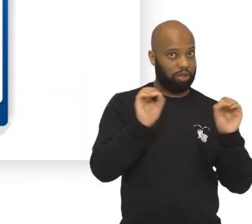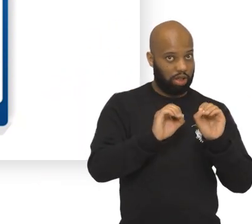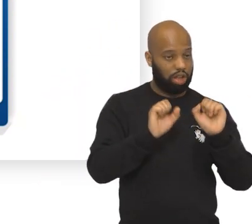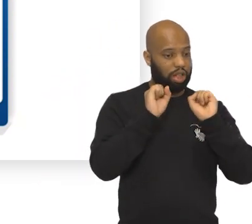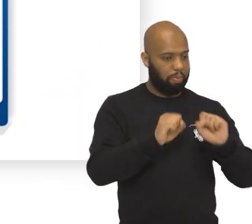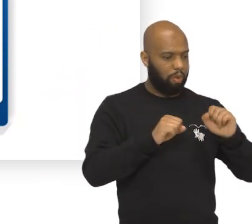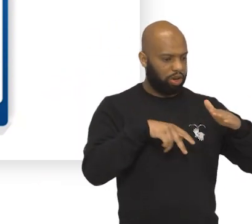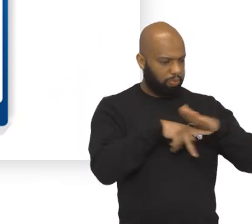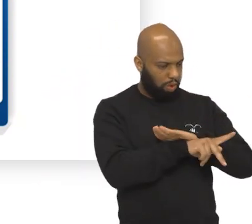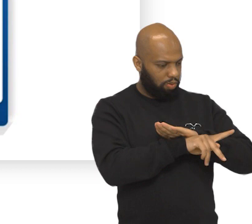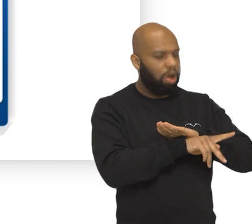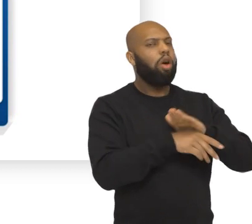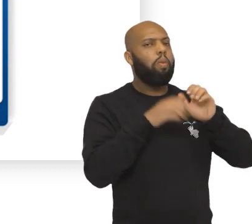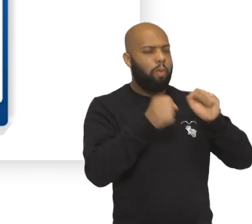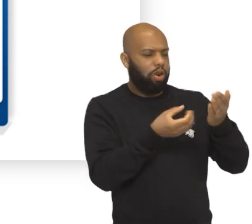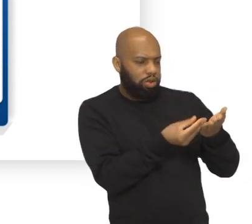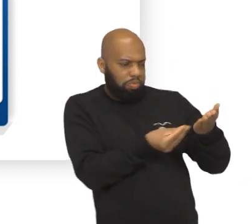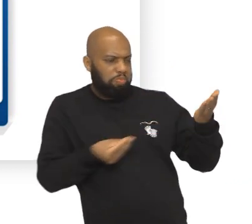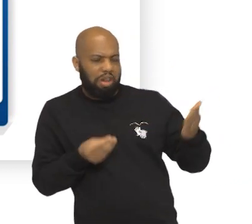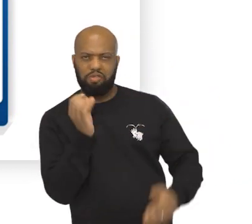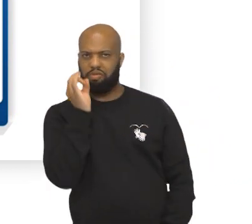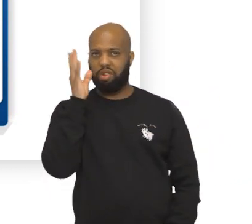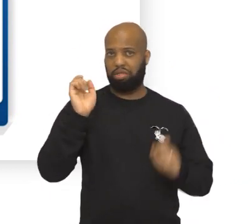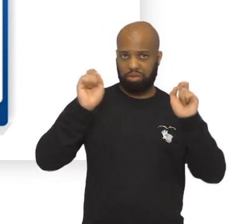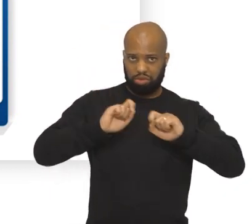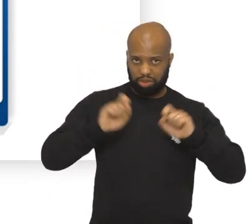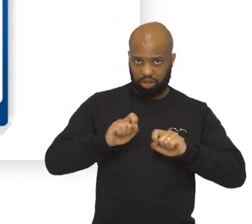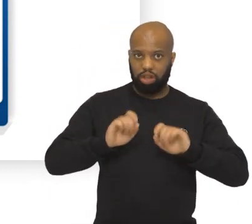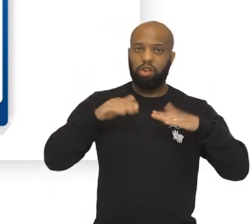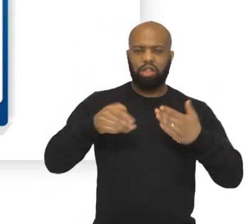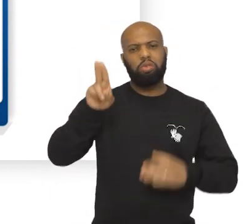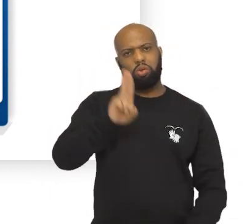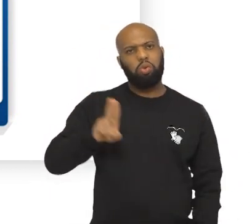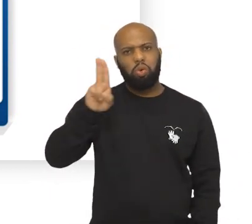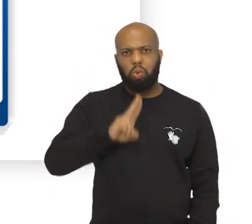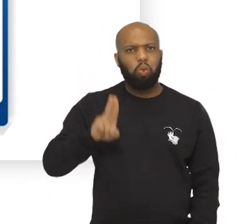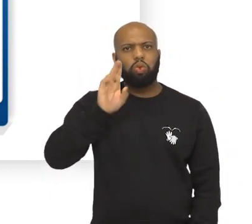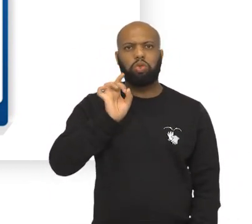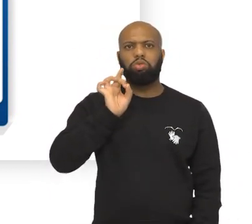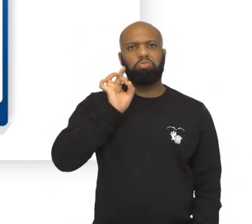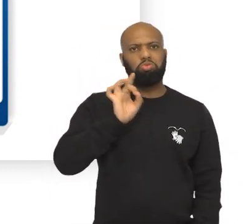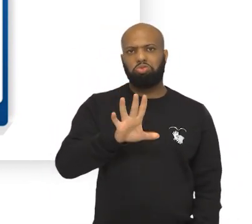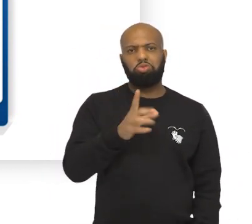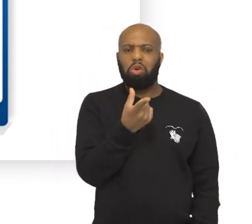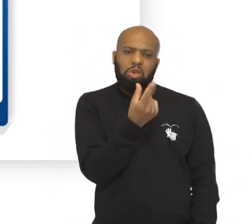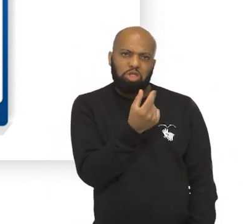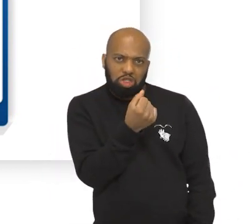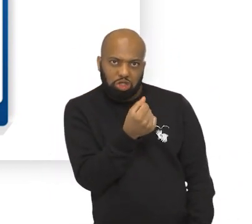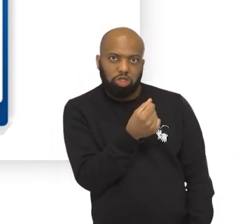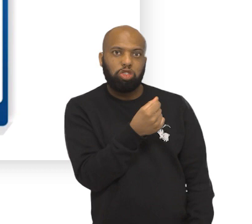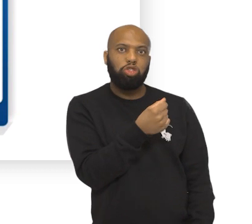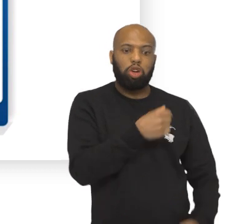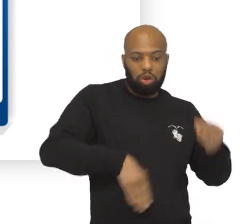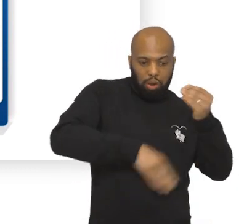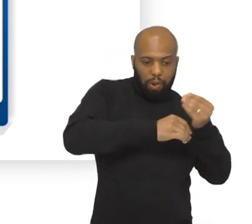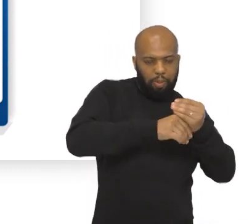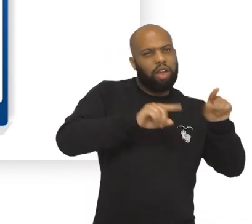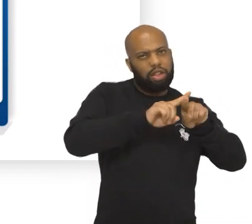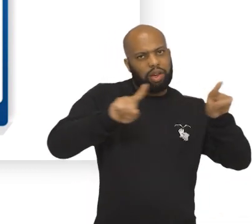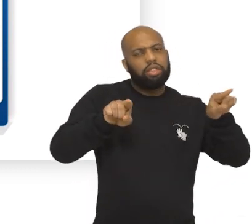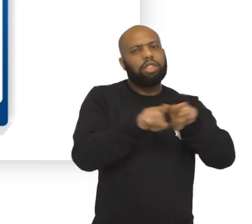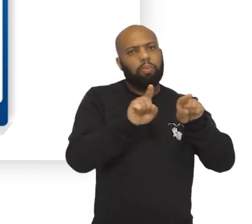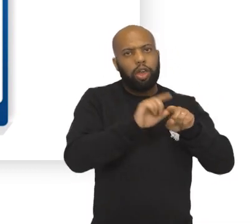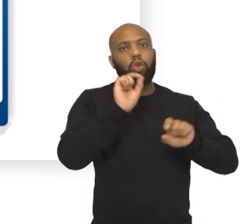você pode retirar a qualquer momento com muita facilidade que utilizar não só os rendimentos mas também o dinheiro